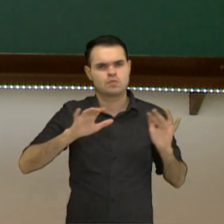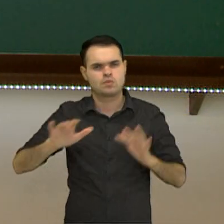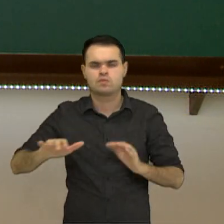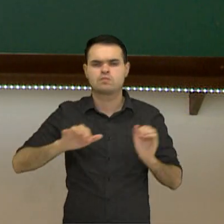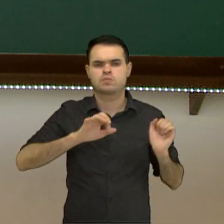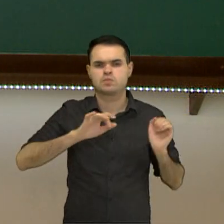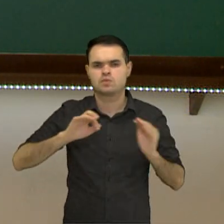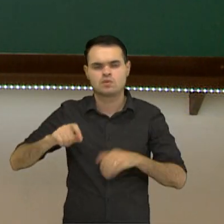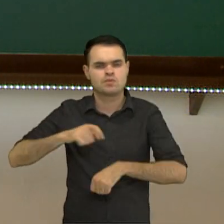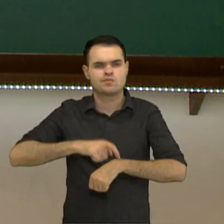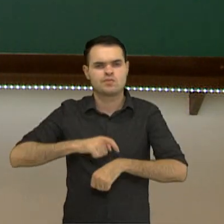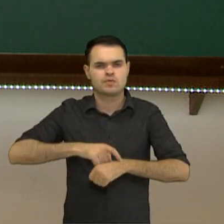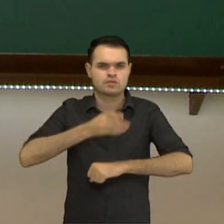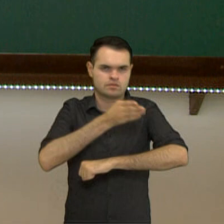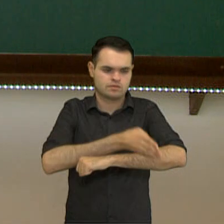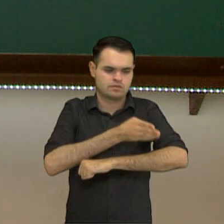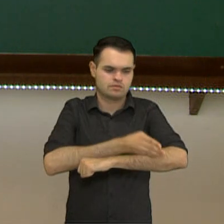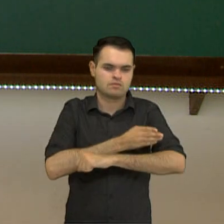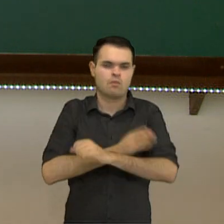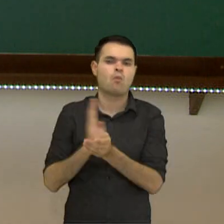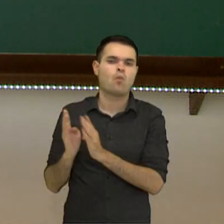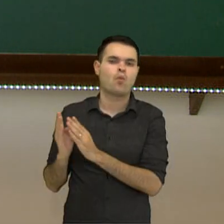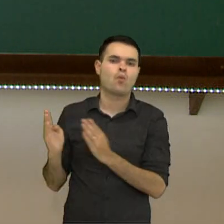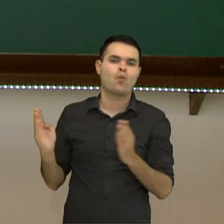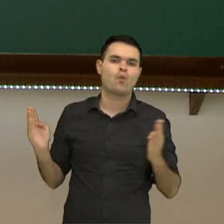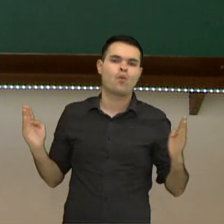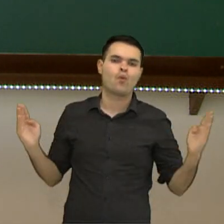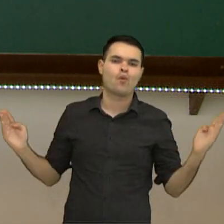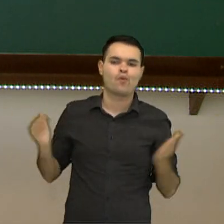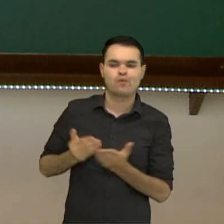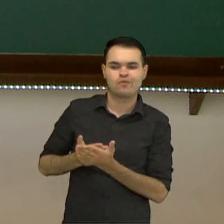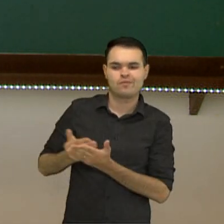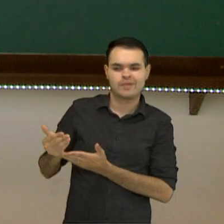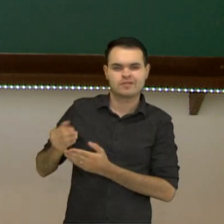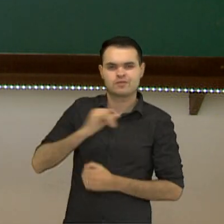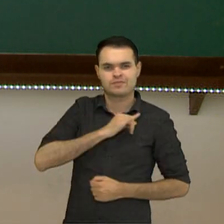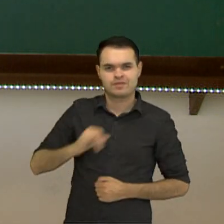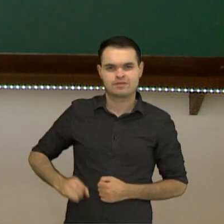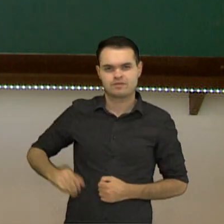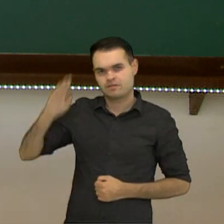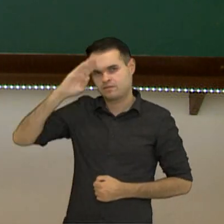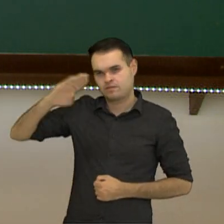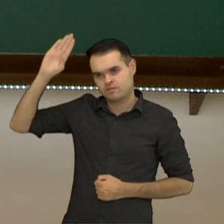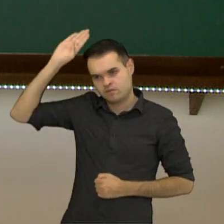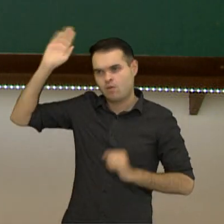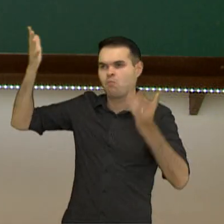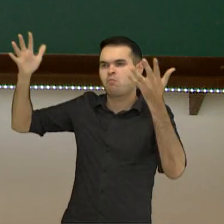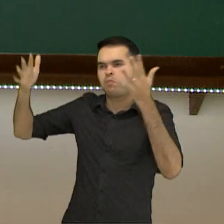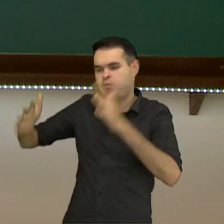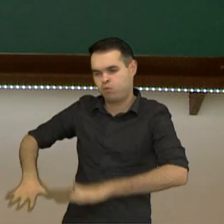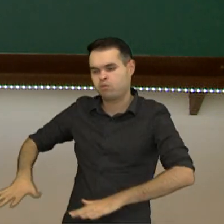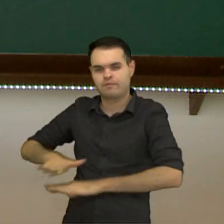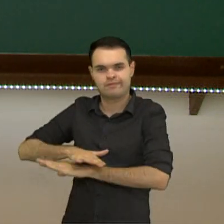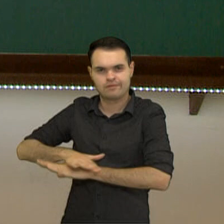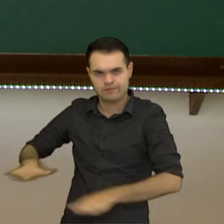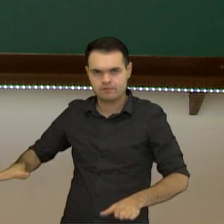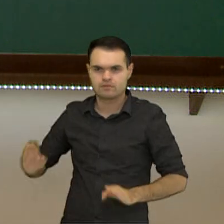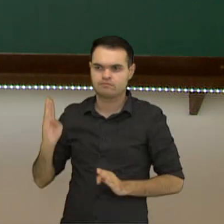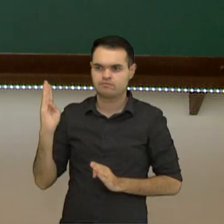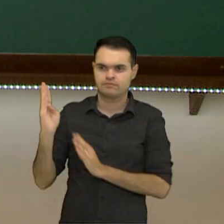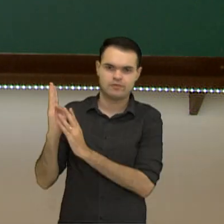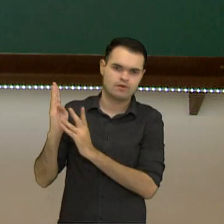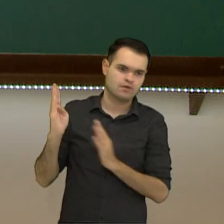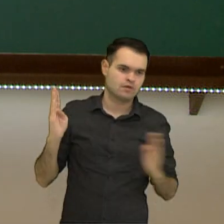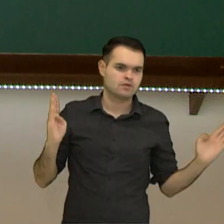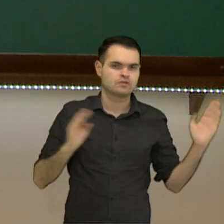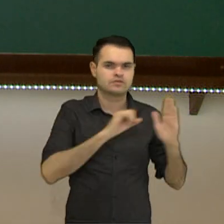Idade Média, esse período tão longo da história, né, que começa lá com a queda do Império Romano e se estende até o século XV